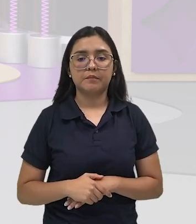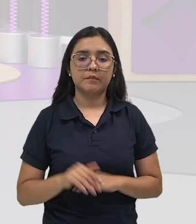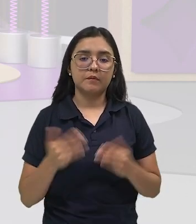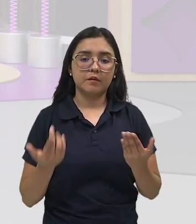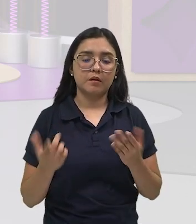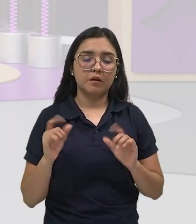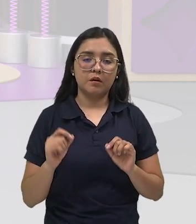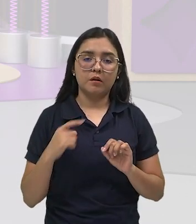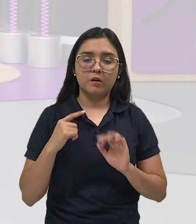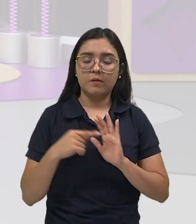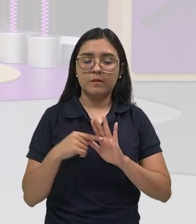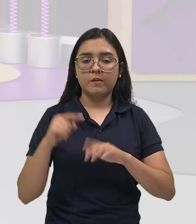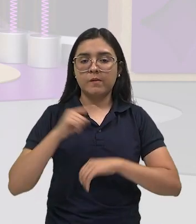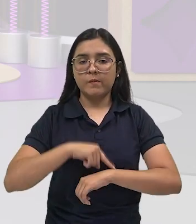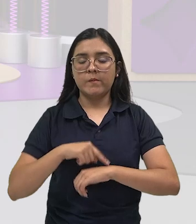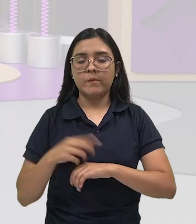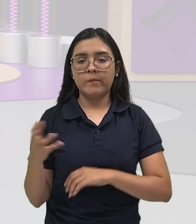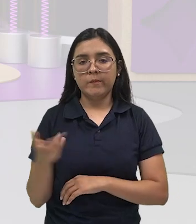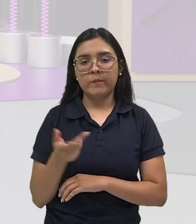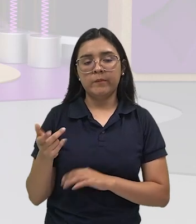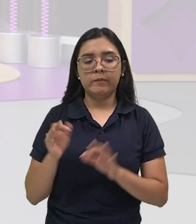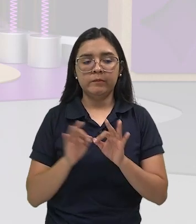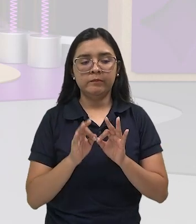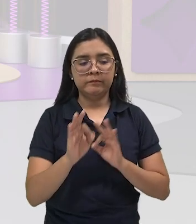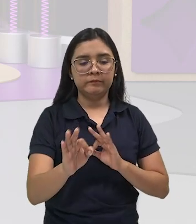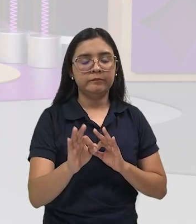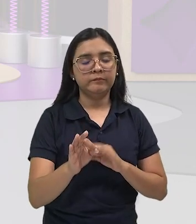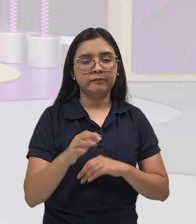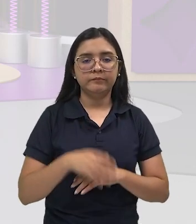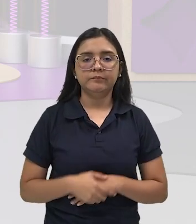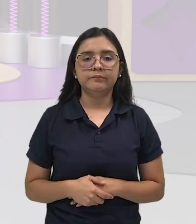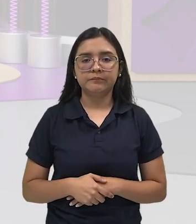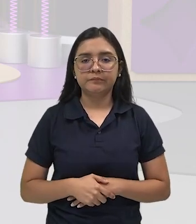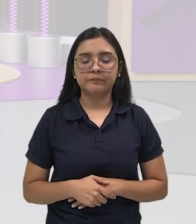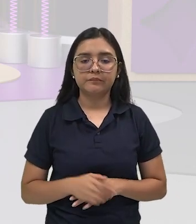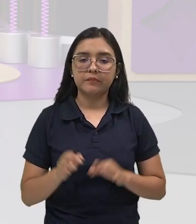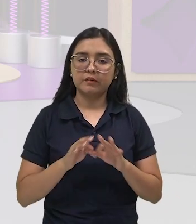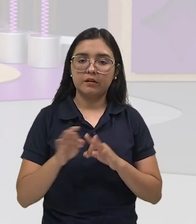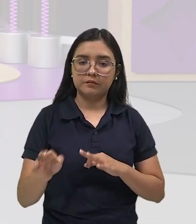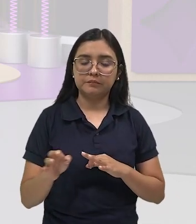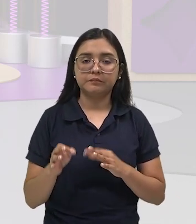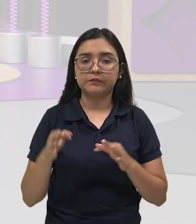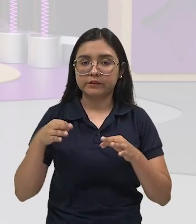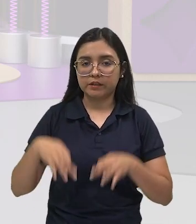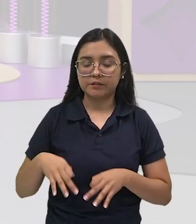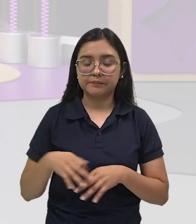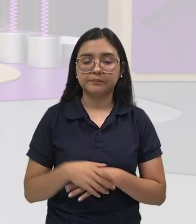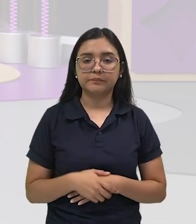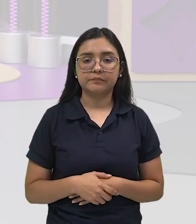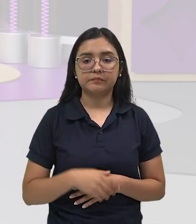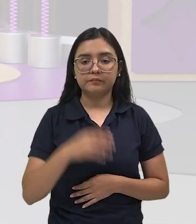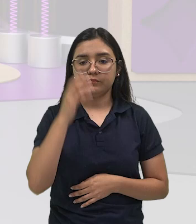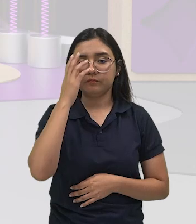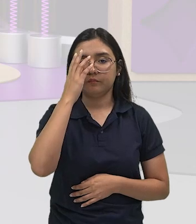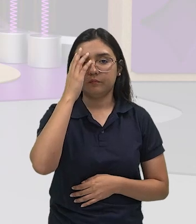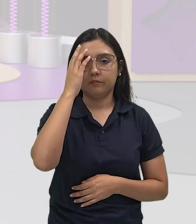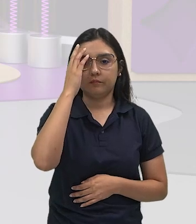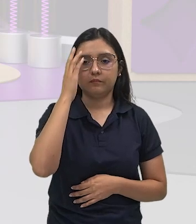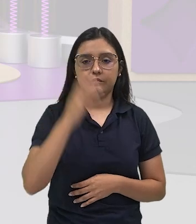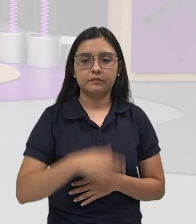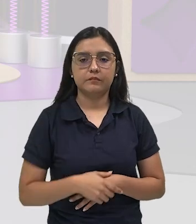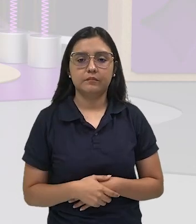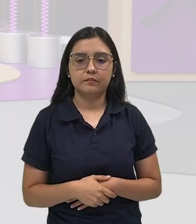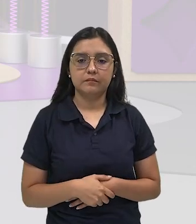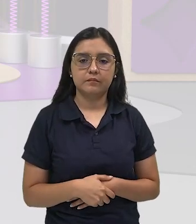tempo, eu coloquei velocidade e distância. Então, a distância é fixa. Beleza? Eu ganho.